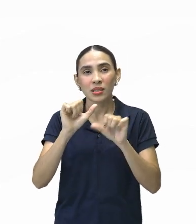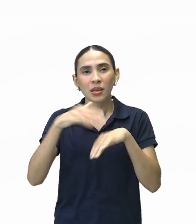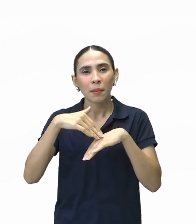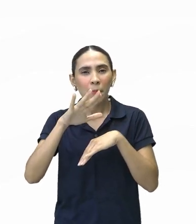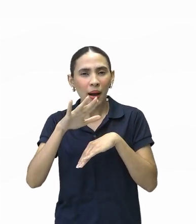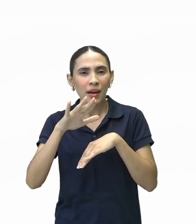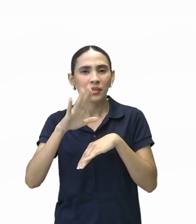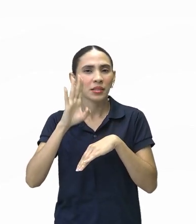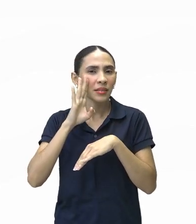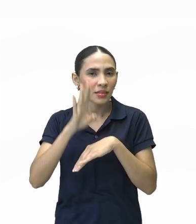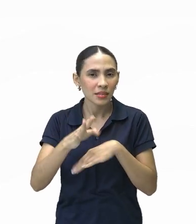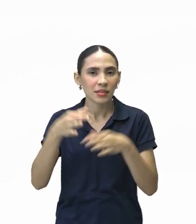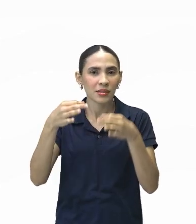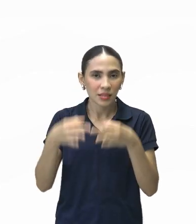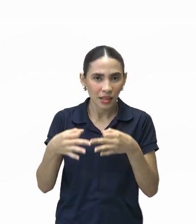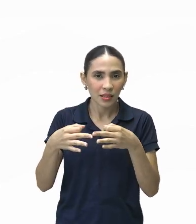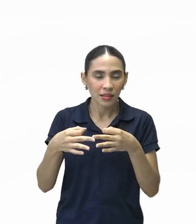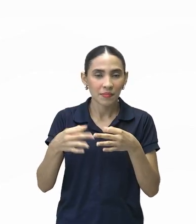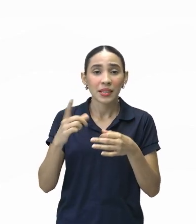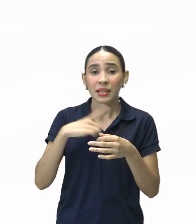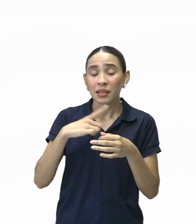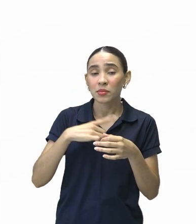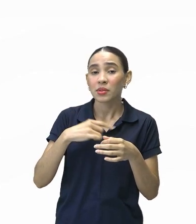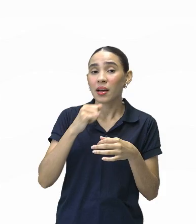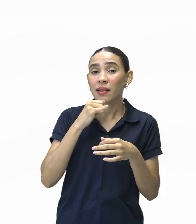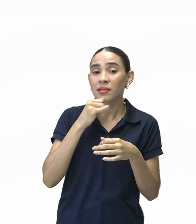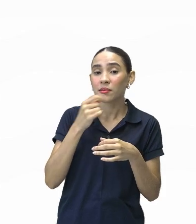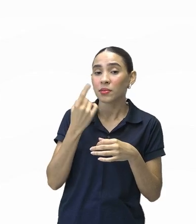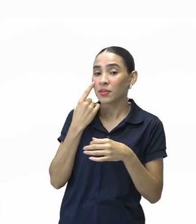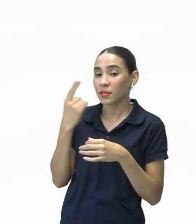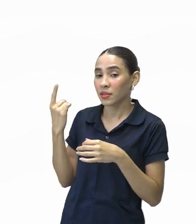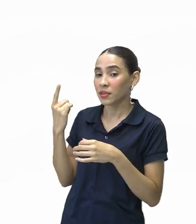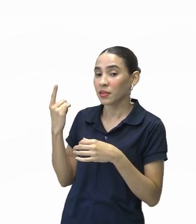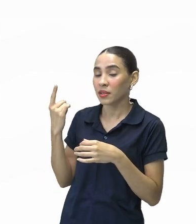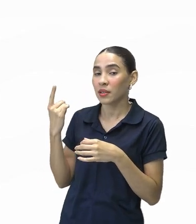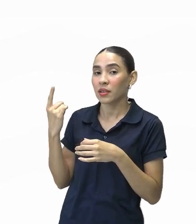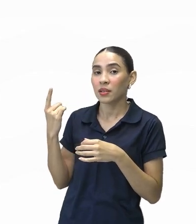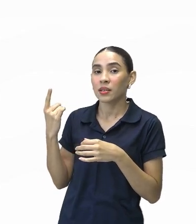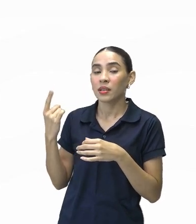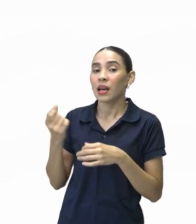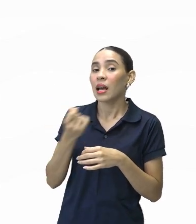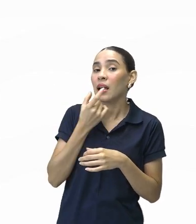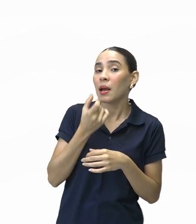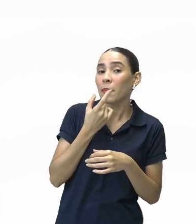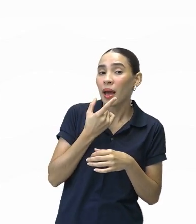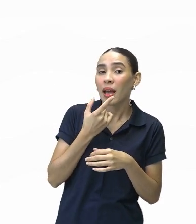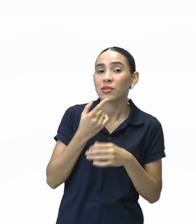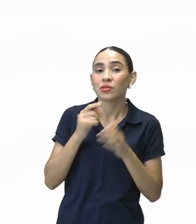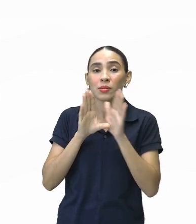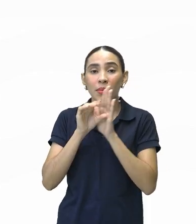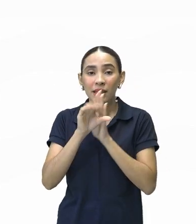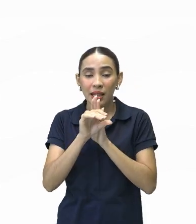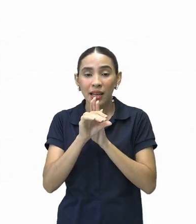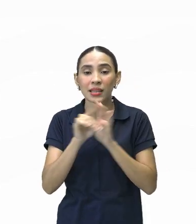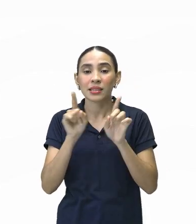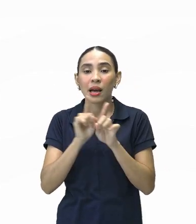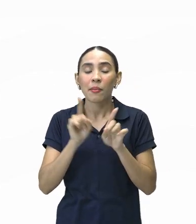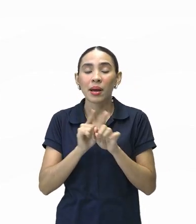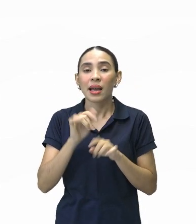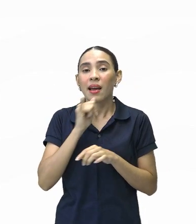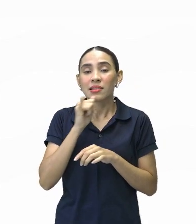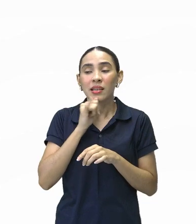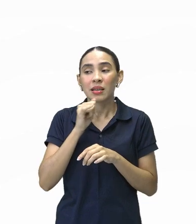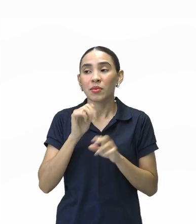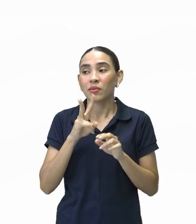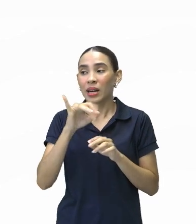mais pontual. Temos aí o exemplo, a resistência aos antibióticos em bactérias, que nesse caso